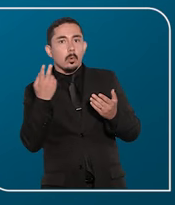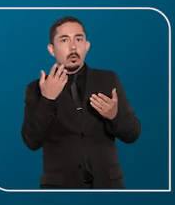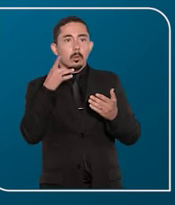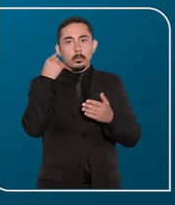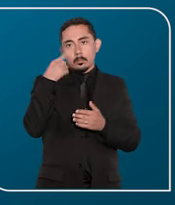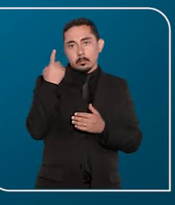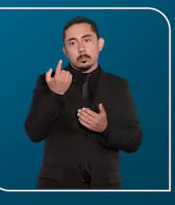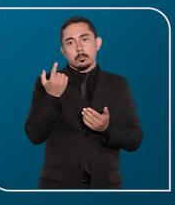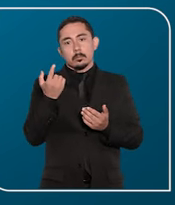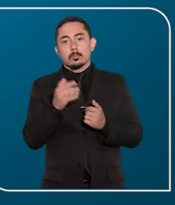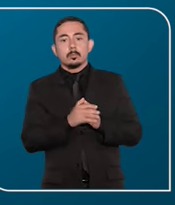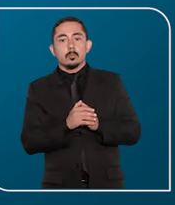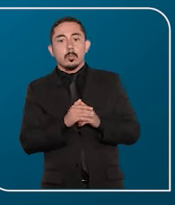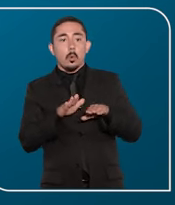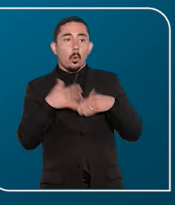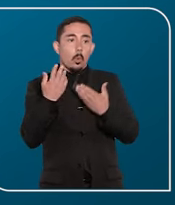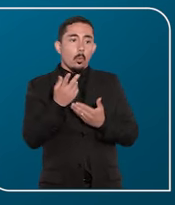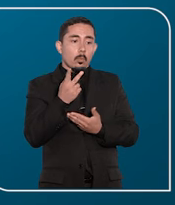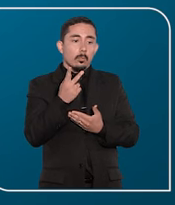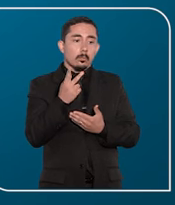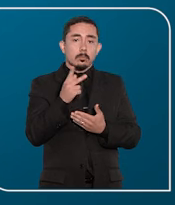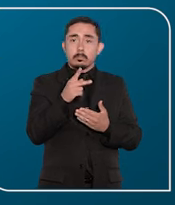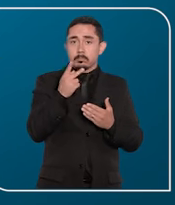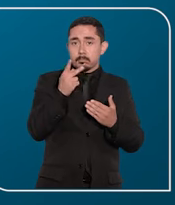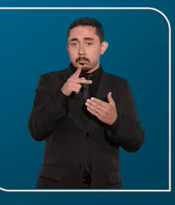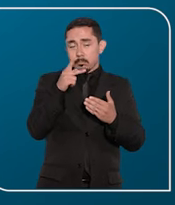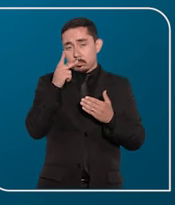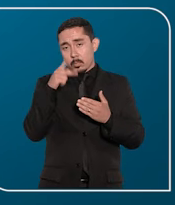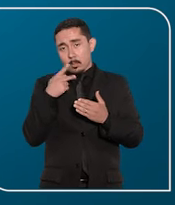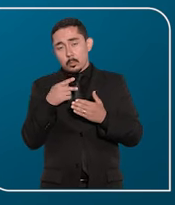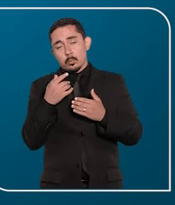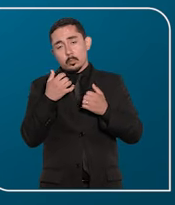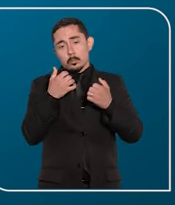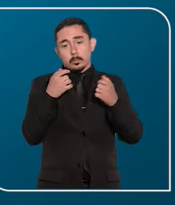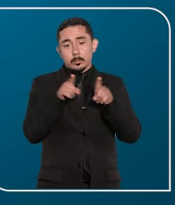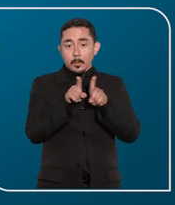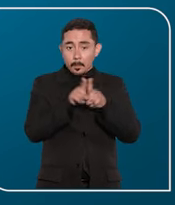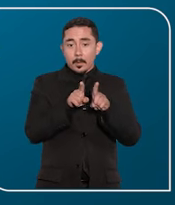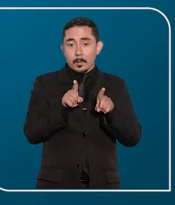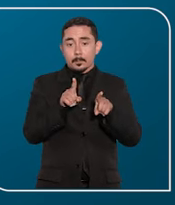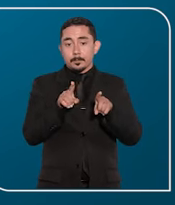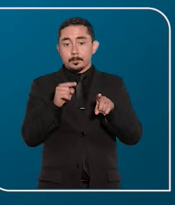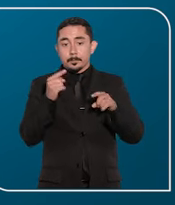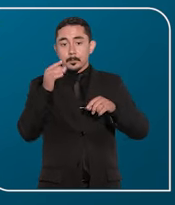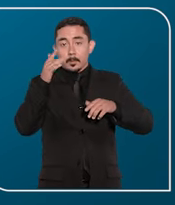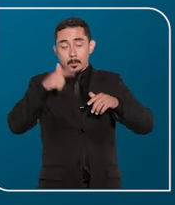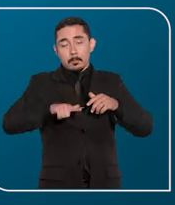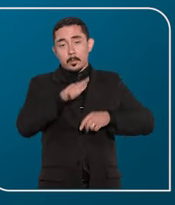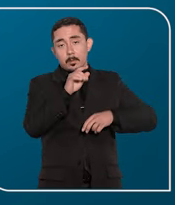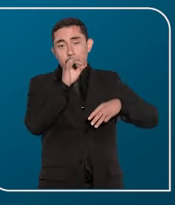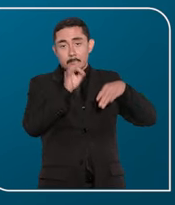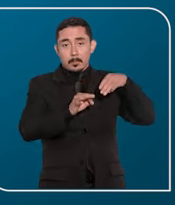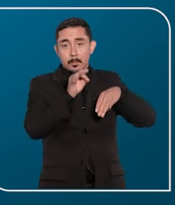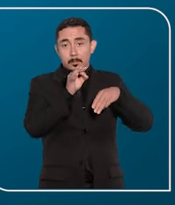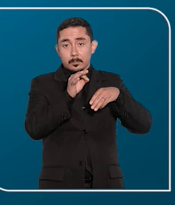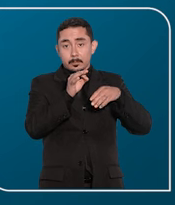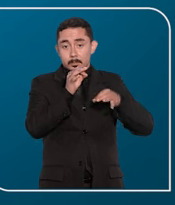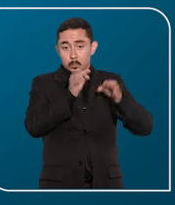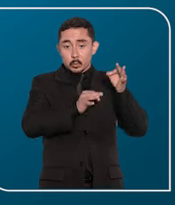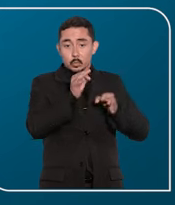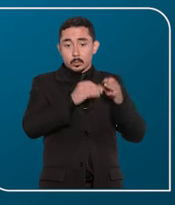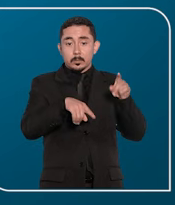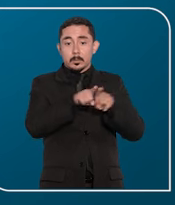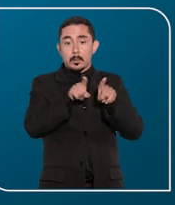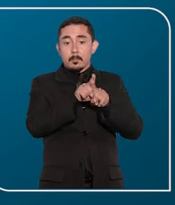advogado, seja o promotor, eles deveriam estar, e o magistrado também, ao pé de igualdade dentro de um tribunal, dentro de uma